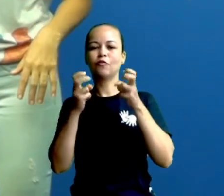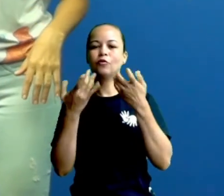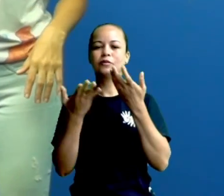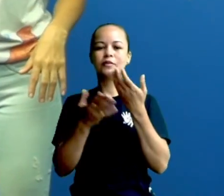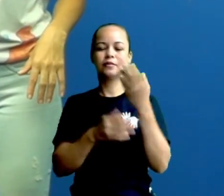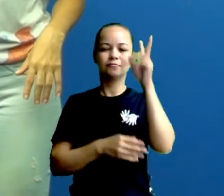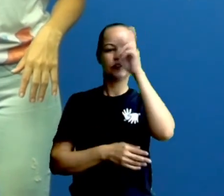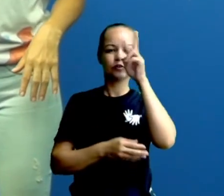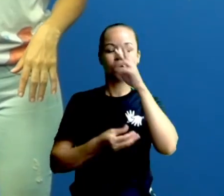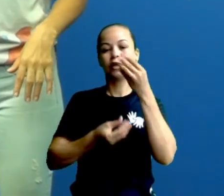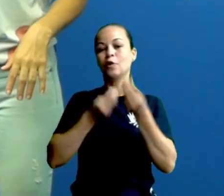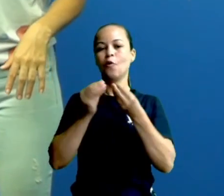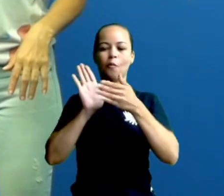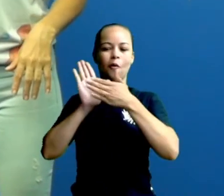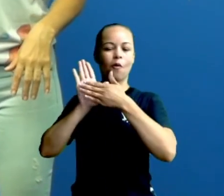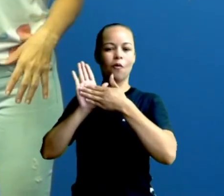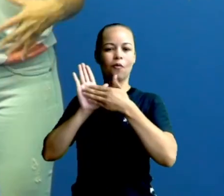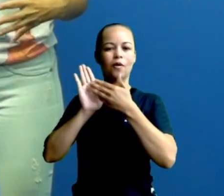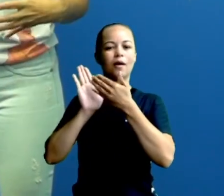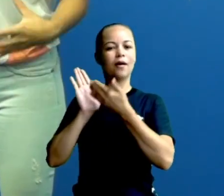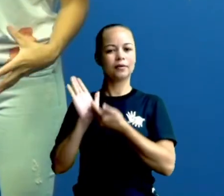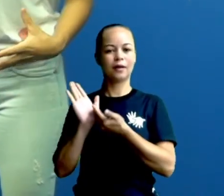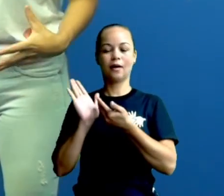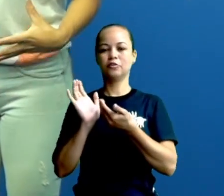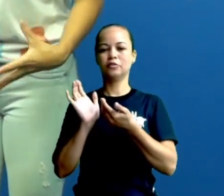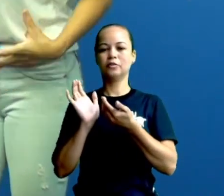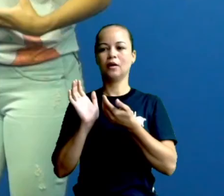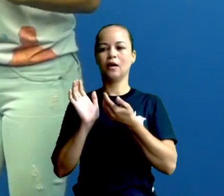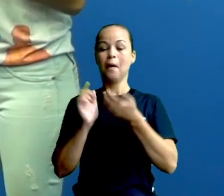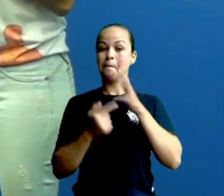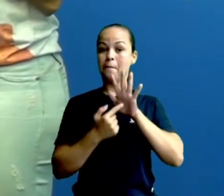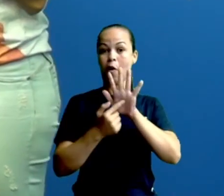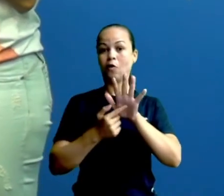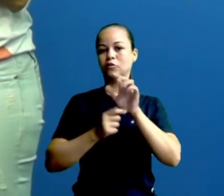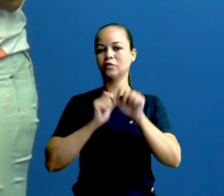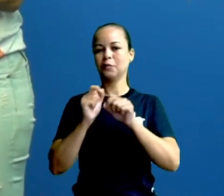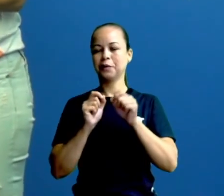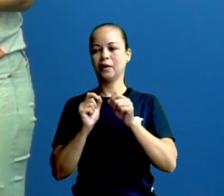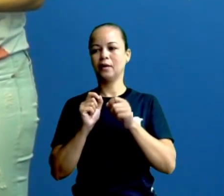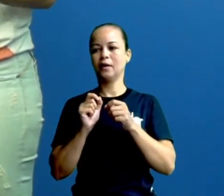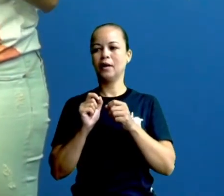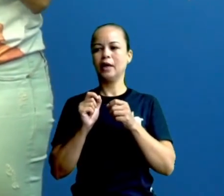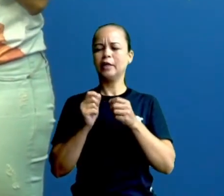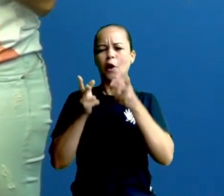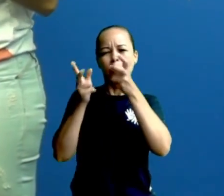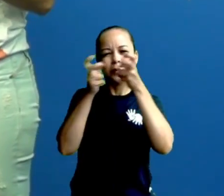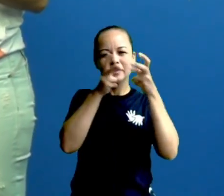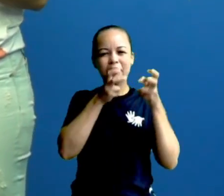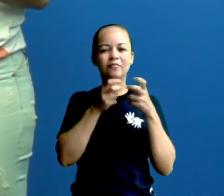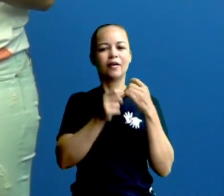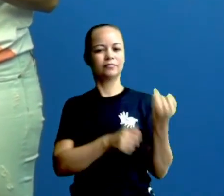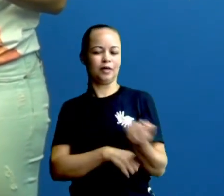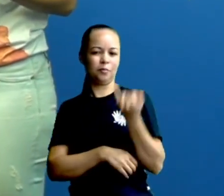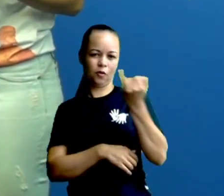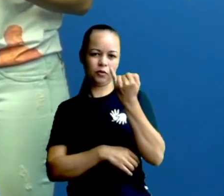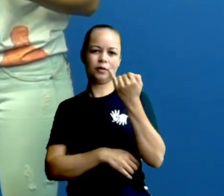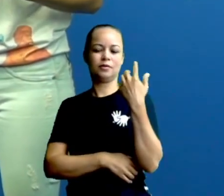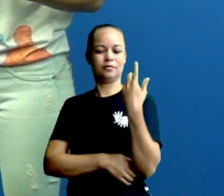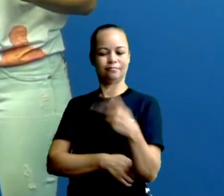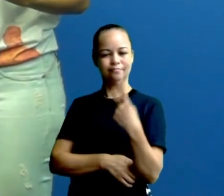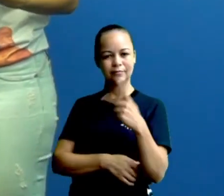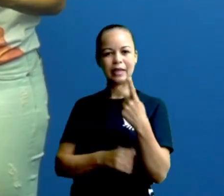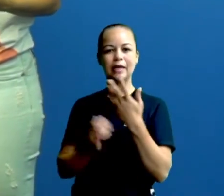enquanto um cartaz aparenta que se observado a importância